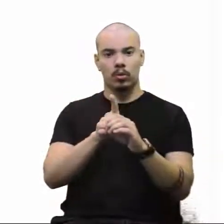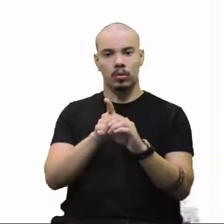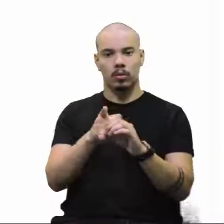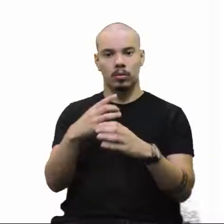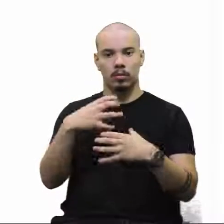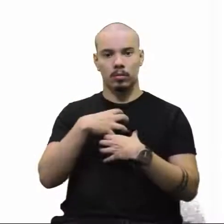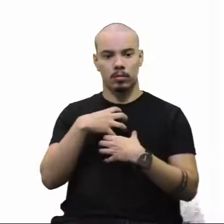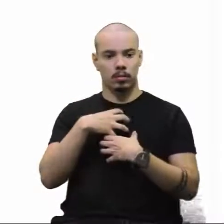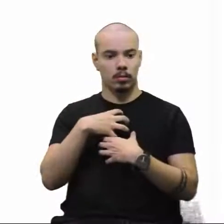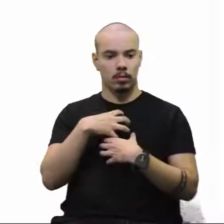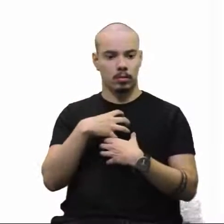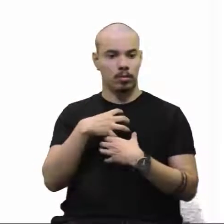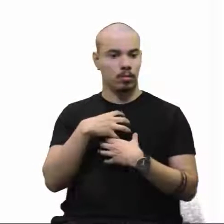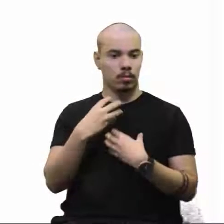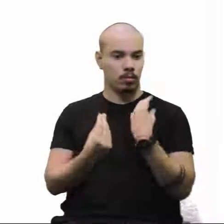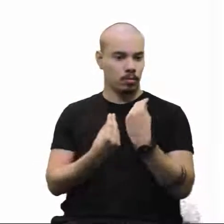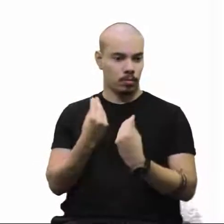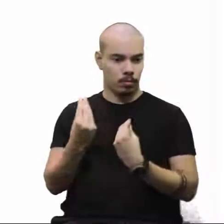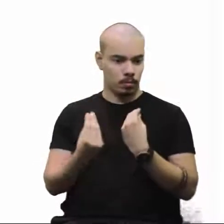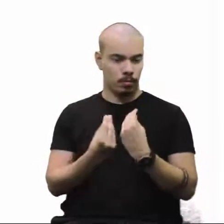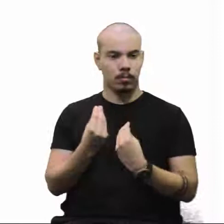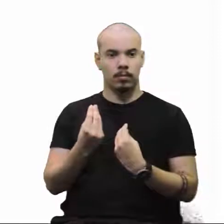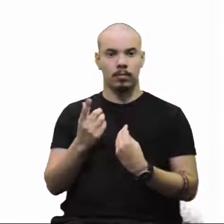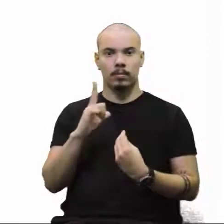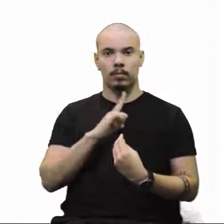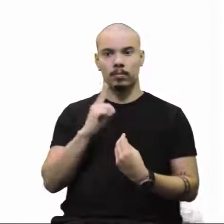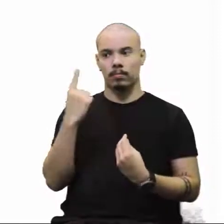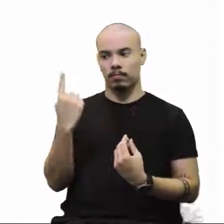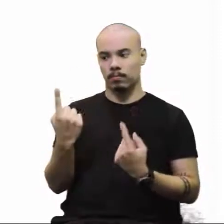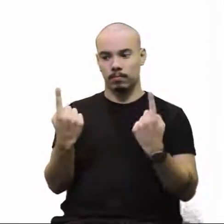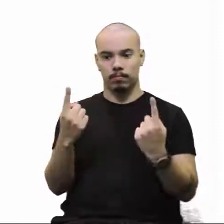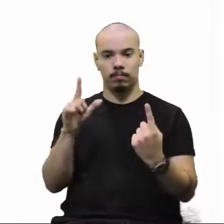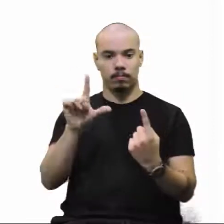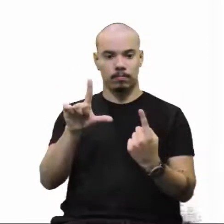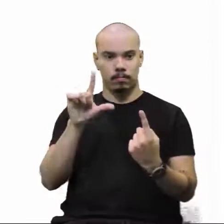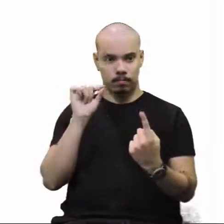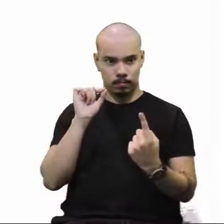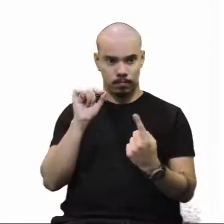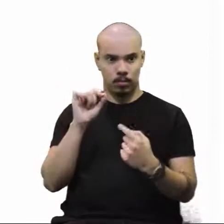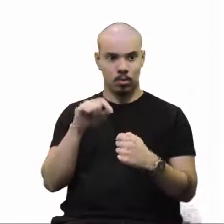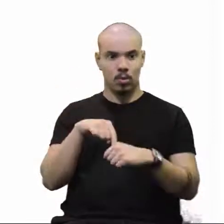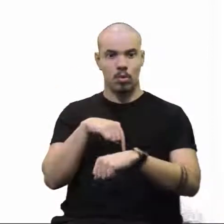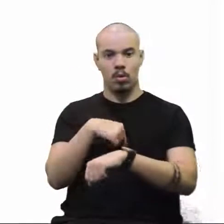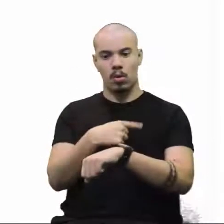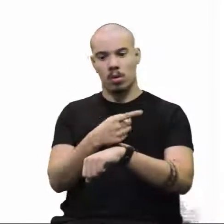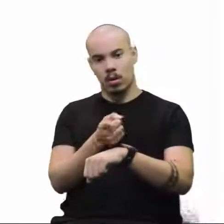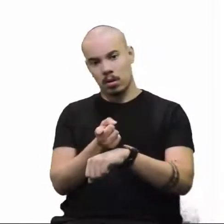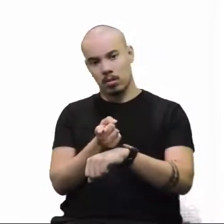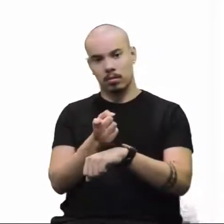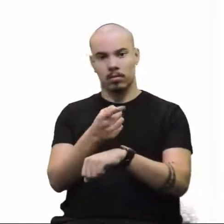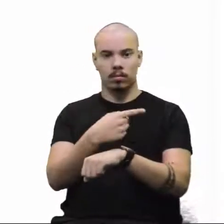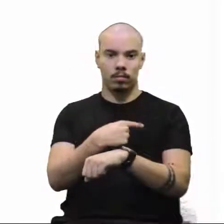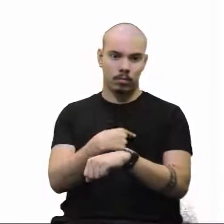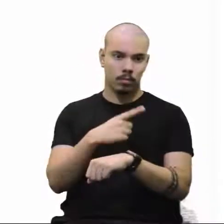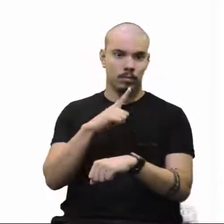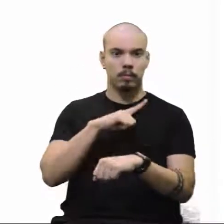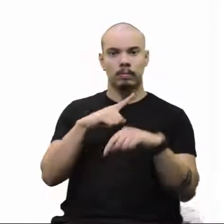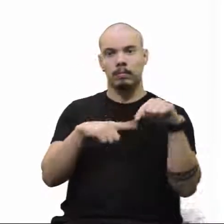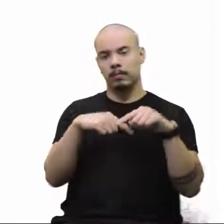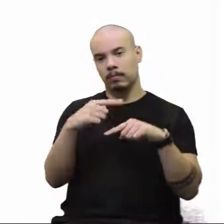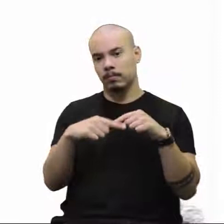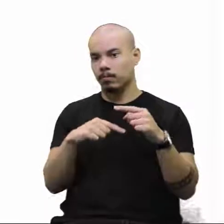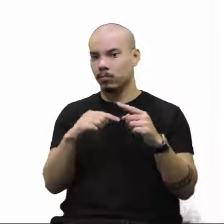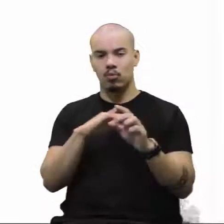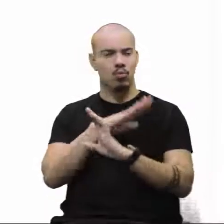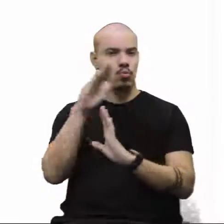sentido, vamos ver agora. Aqui ele está dando duas opções, né? Pode ser no sentido horário, anti-horário, tem a fonte, o mercúrio, todo isso, é porque aí não